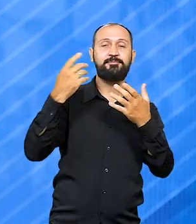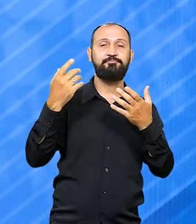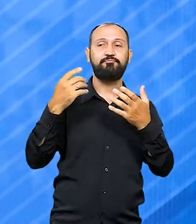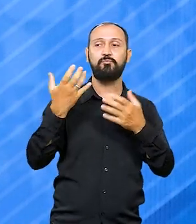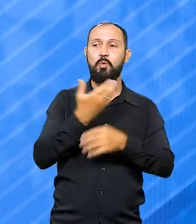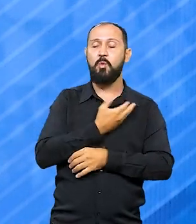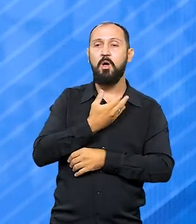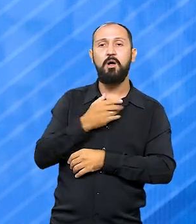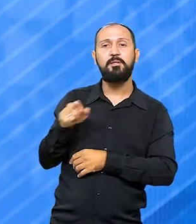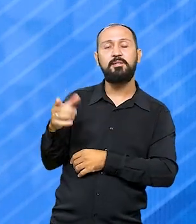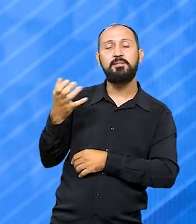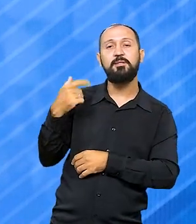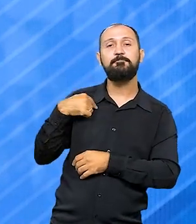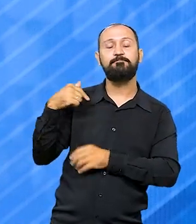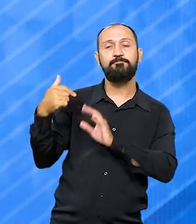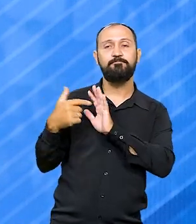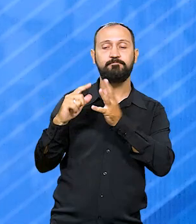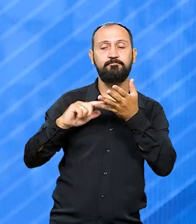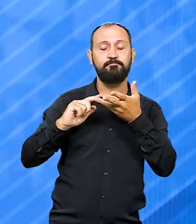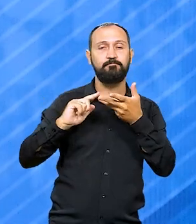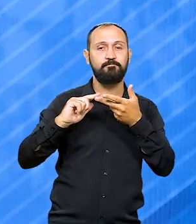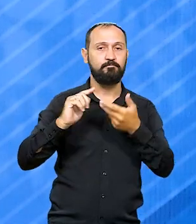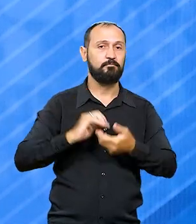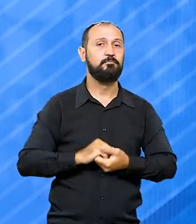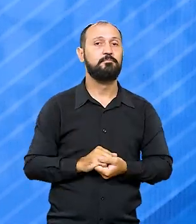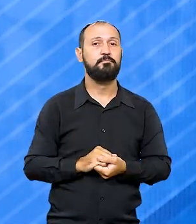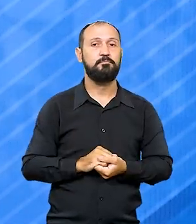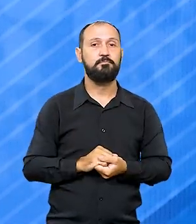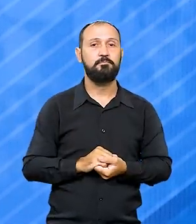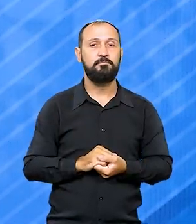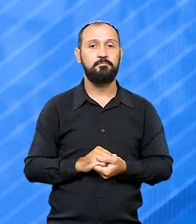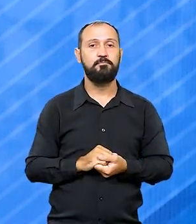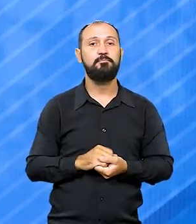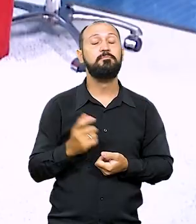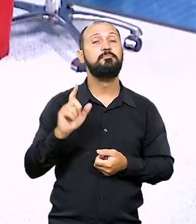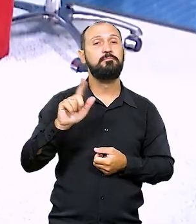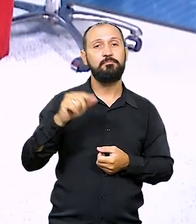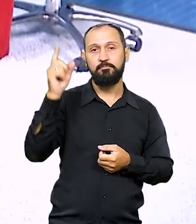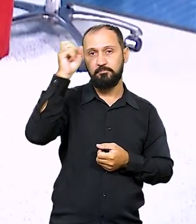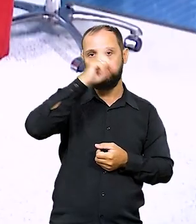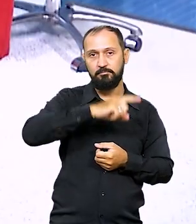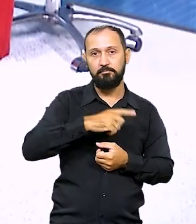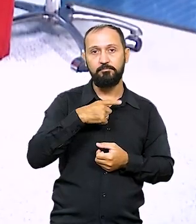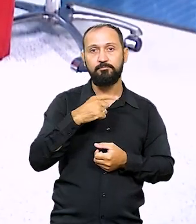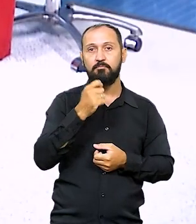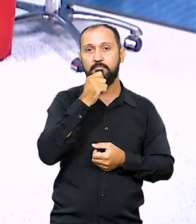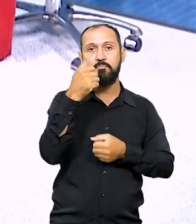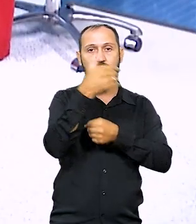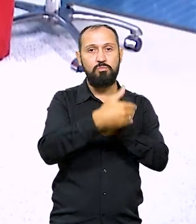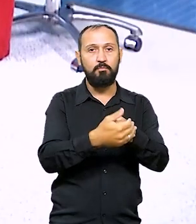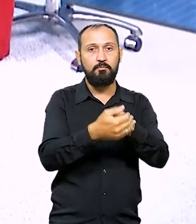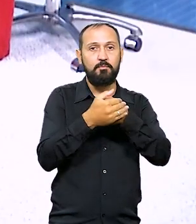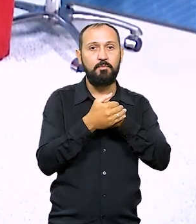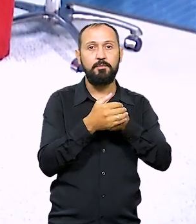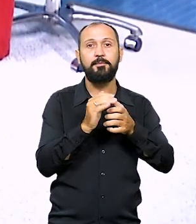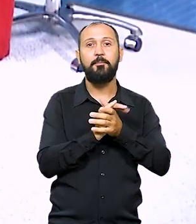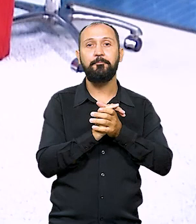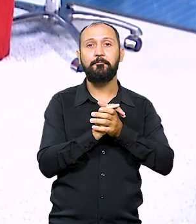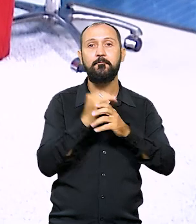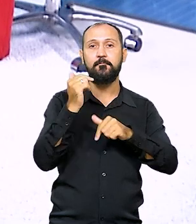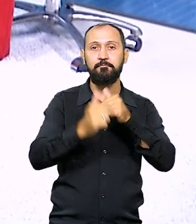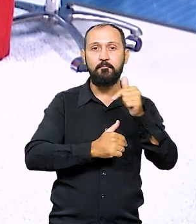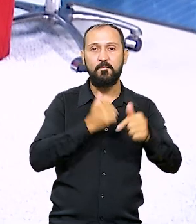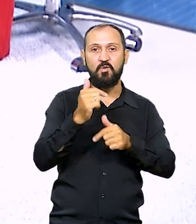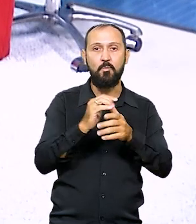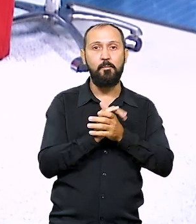colega advogado, o que o advogado acha daquele caso, daquele fato. Isso torna mais difícil a defesa, torna